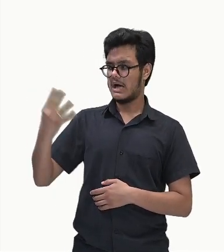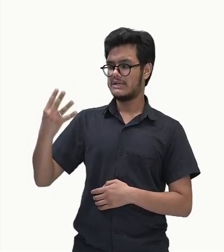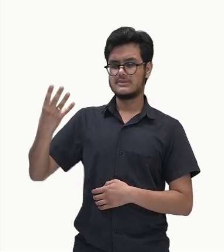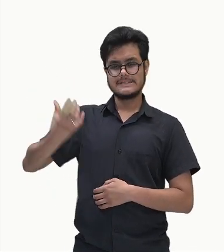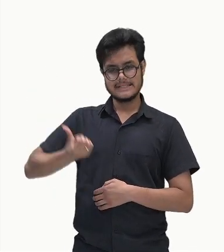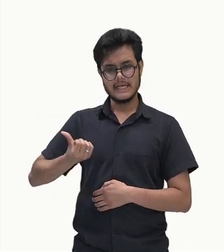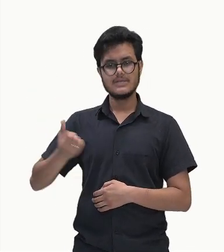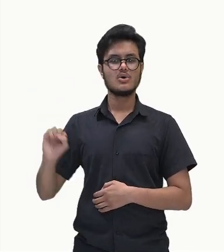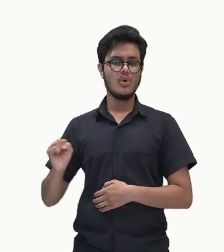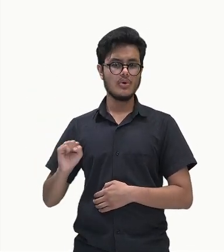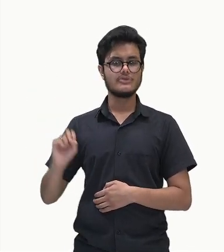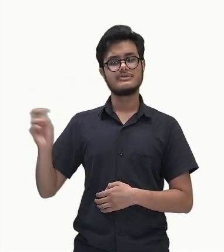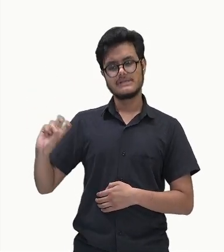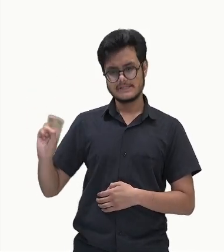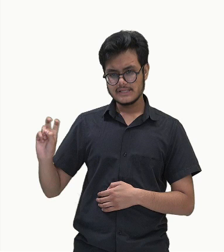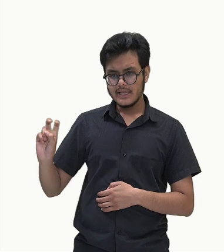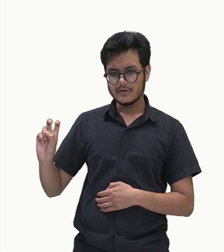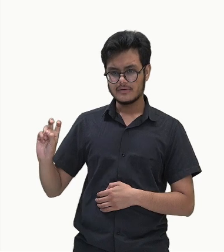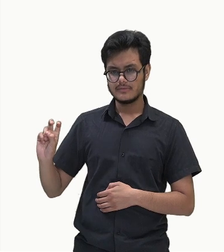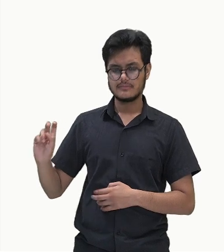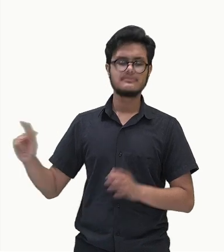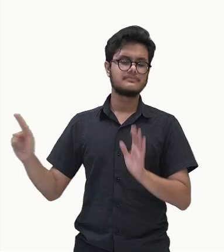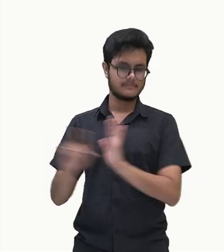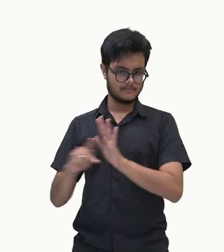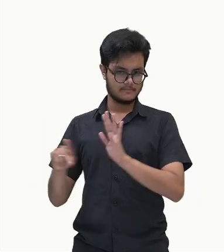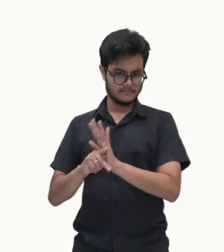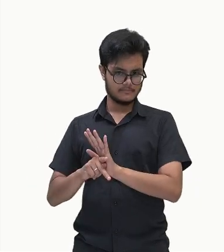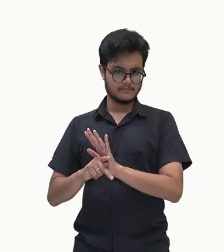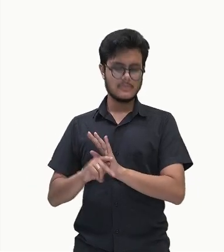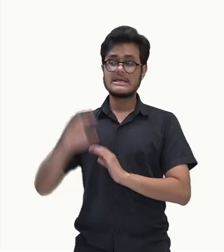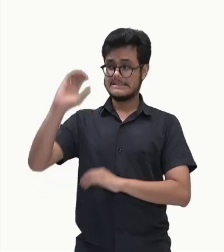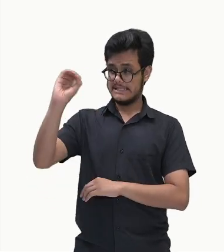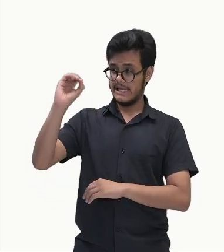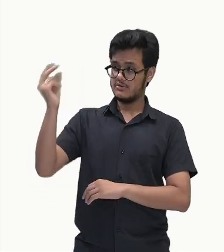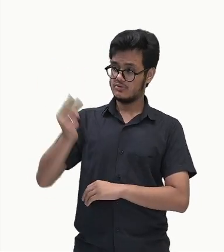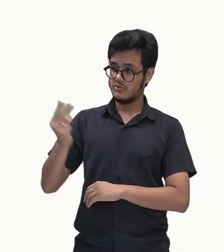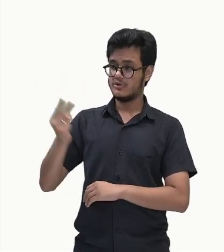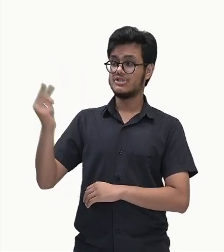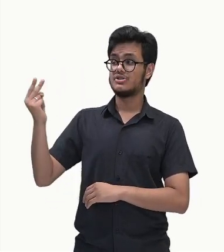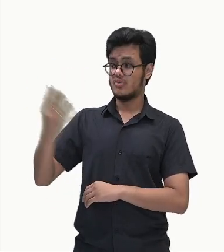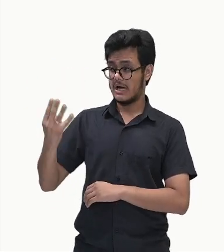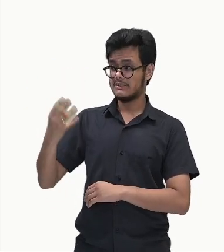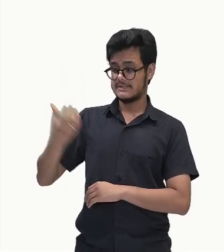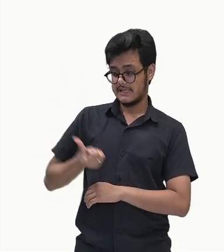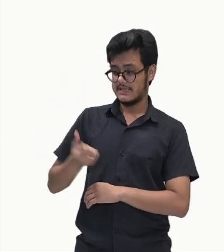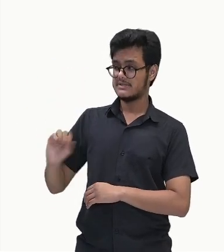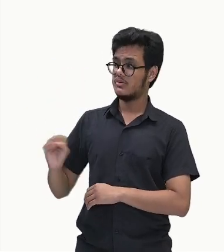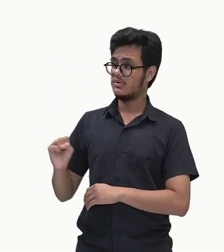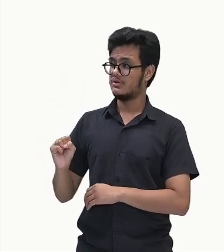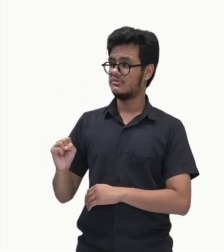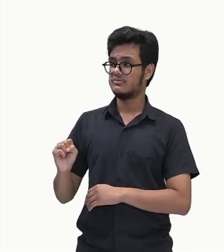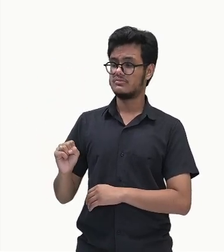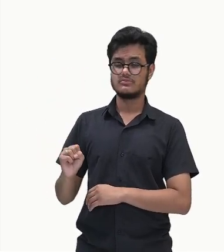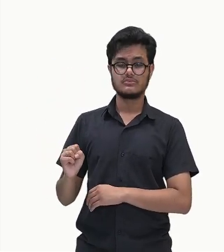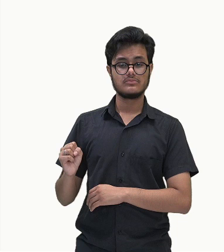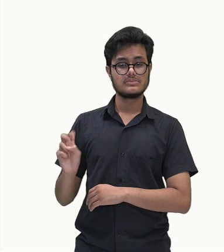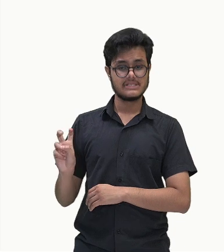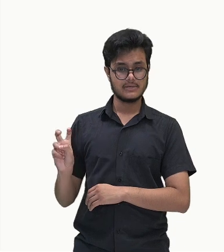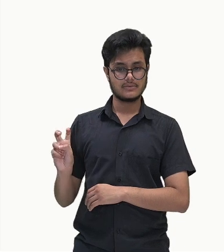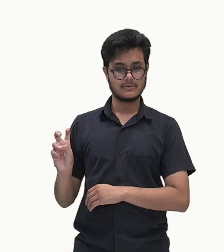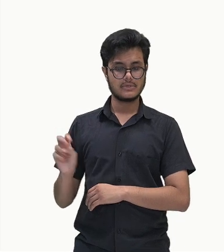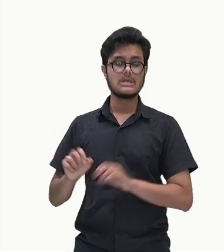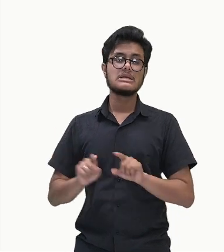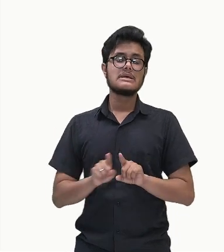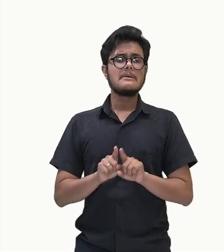para o último dígito para ele poder ser par que tem que ser 0 2 4 6 ou 8